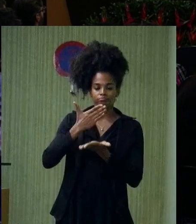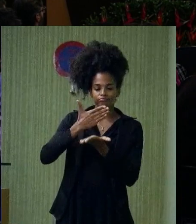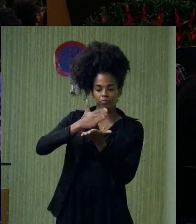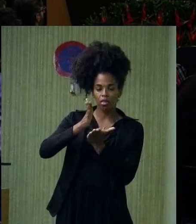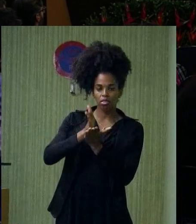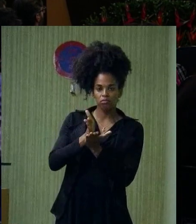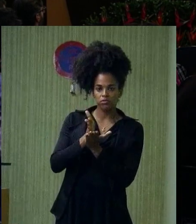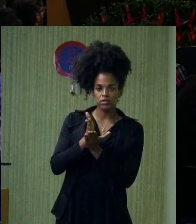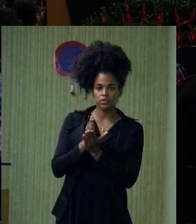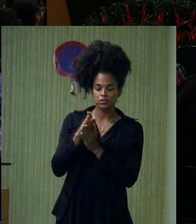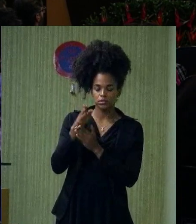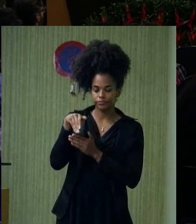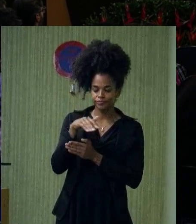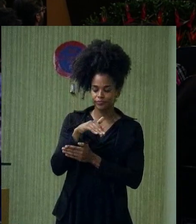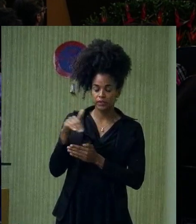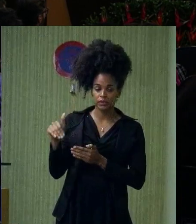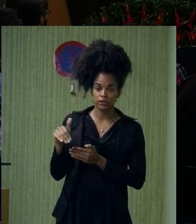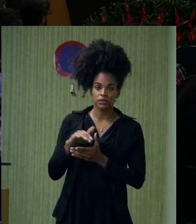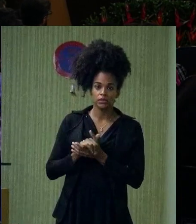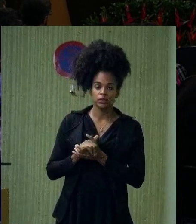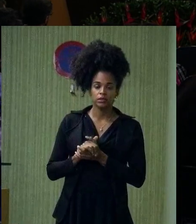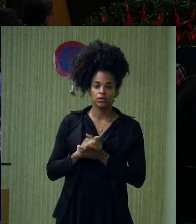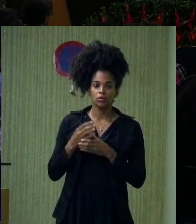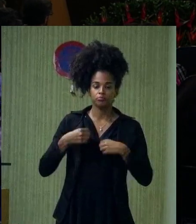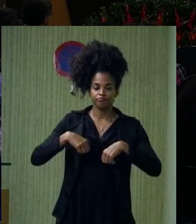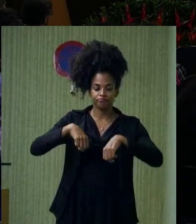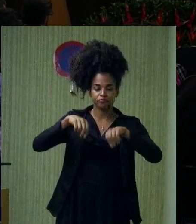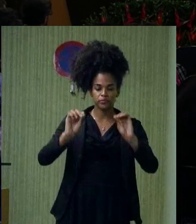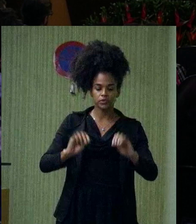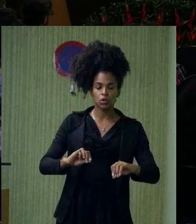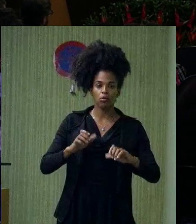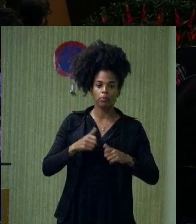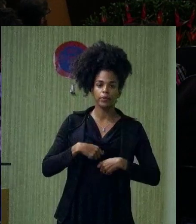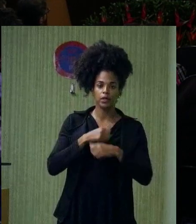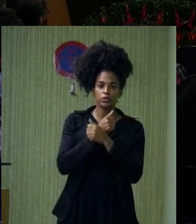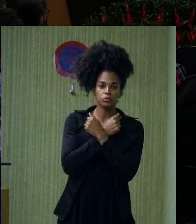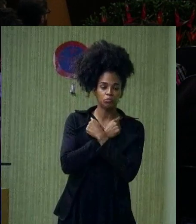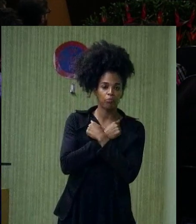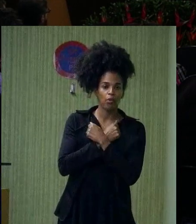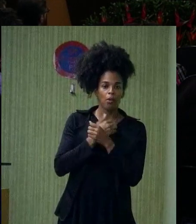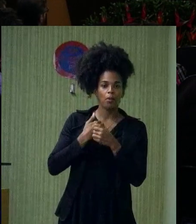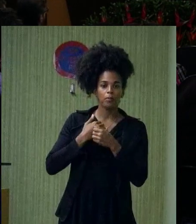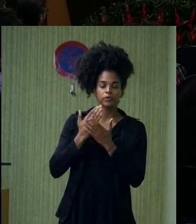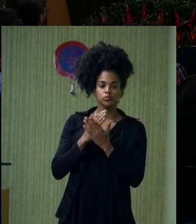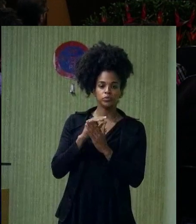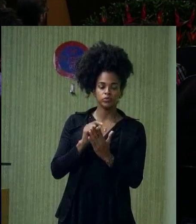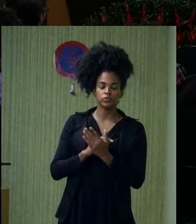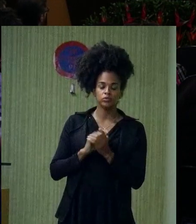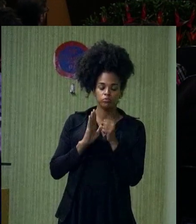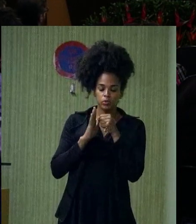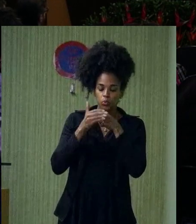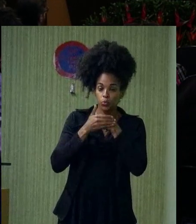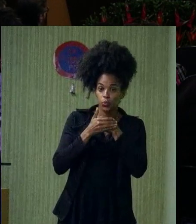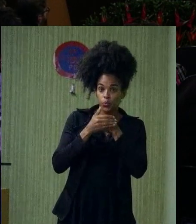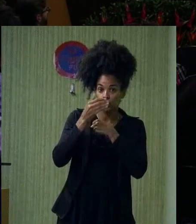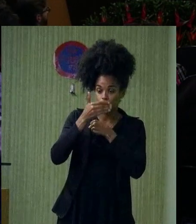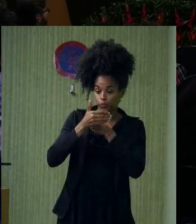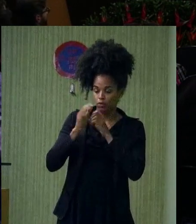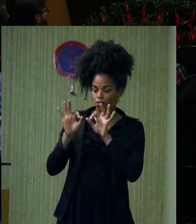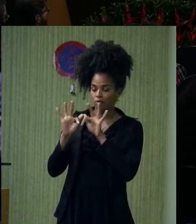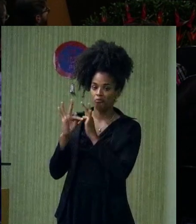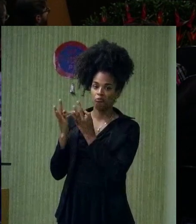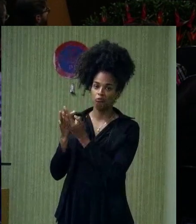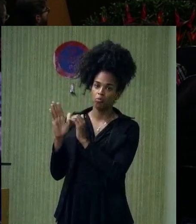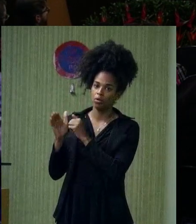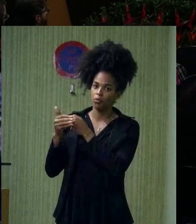através daquelas divisórias de metal com cobertores para dar um mínimo de privacidade para as famílias nesse meio tempo nós